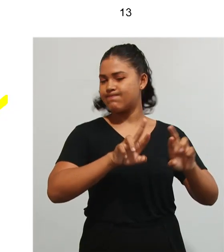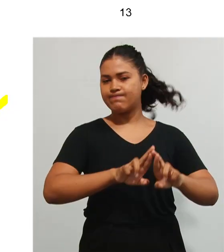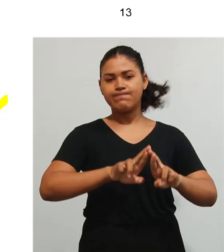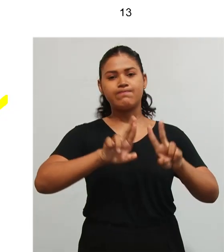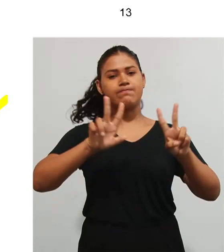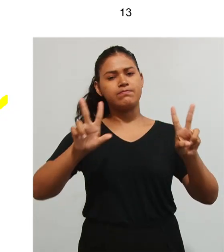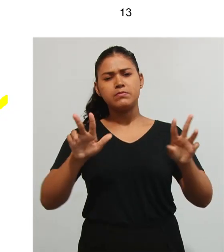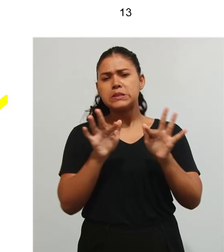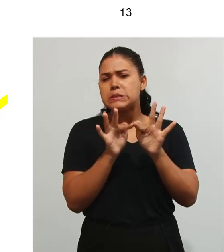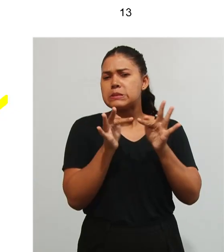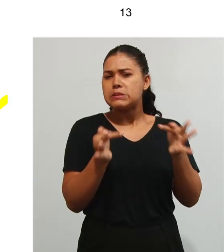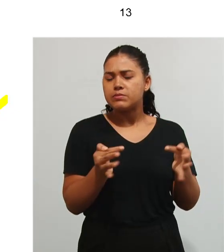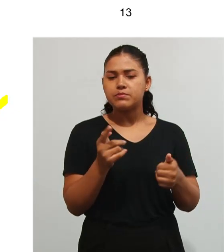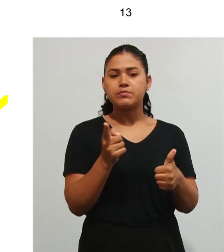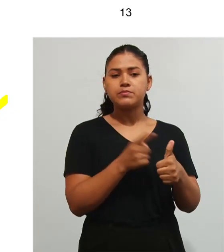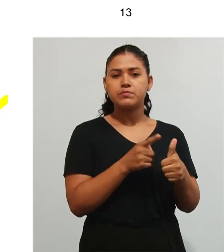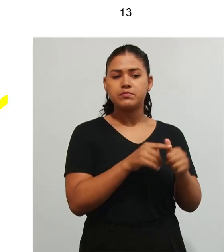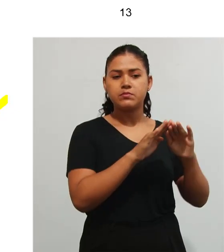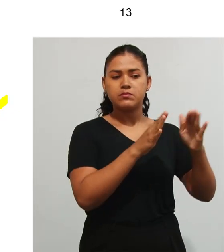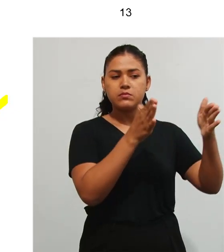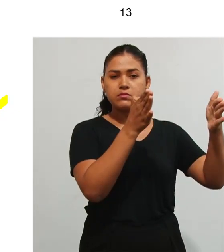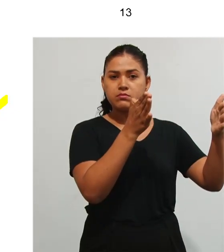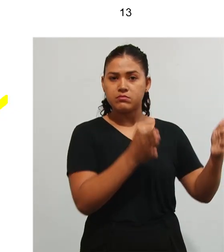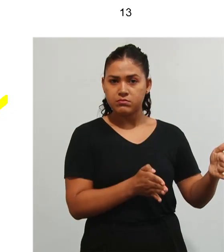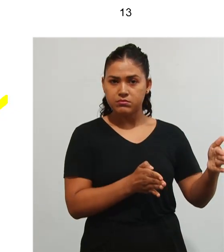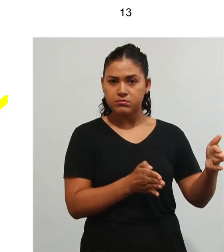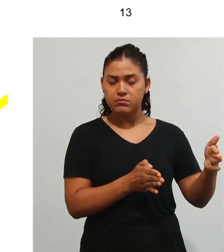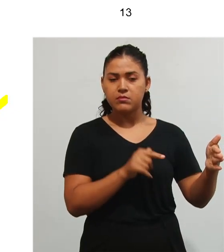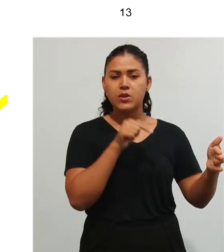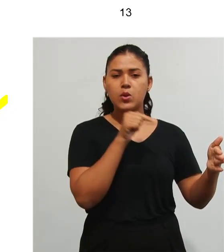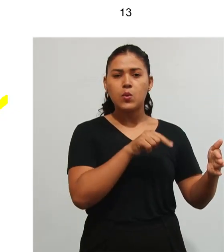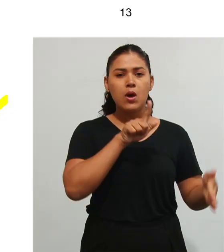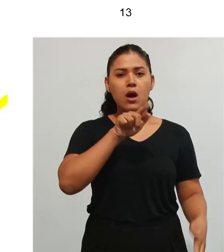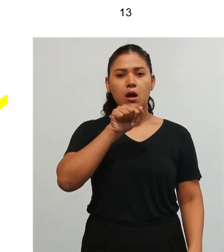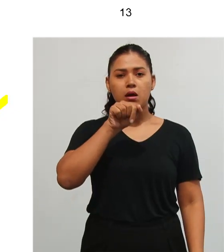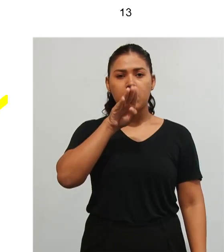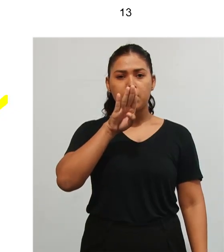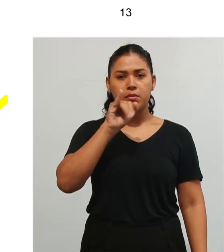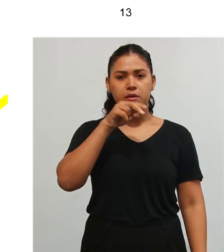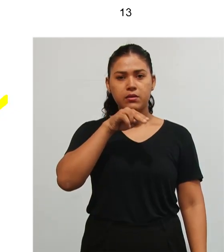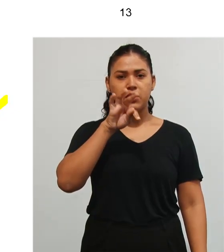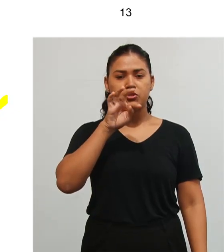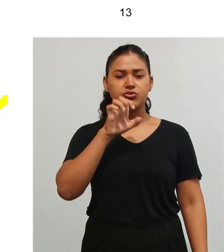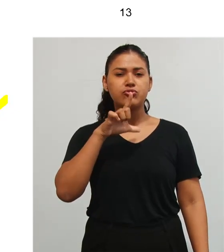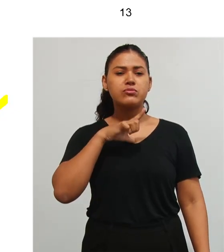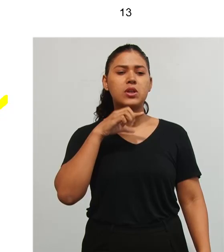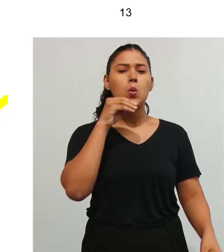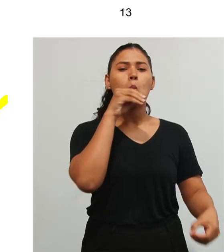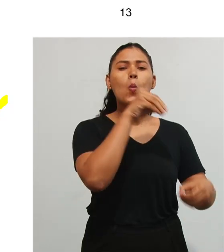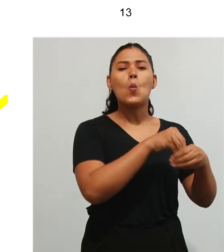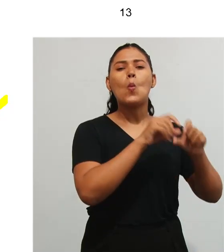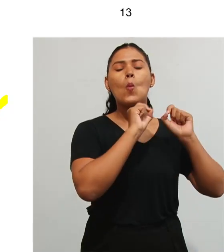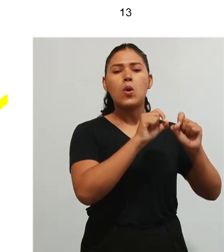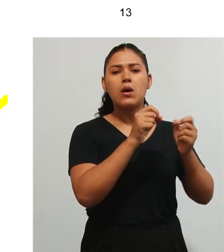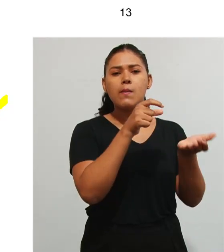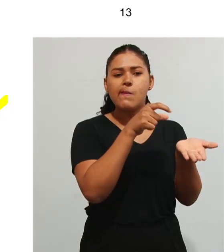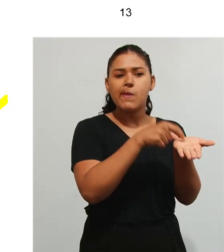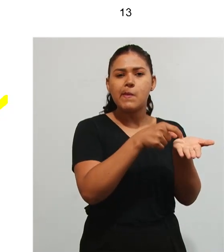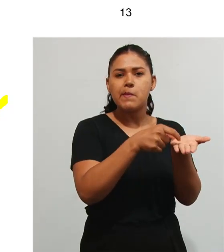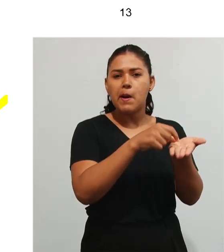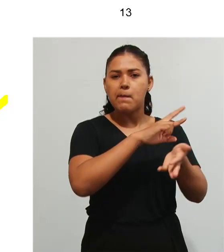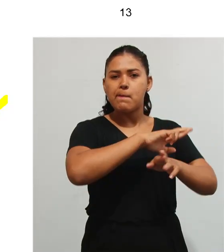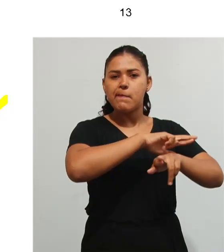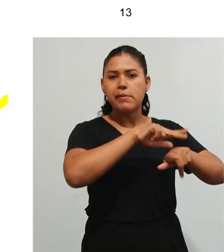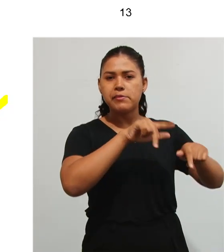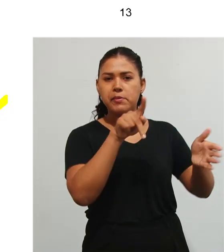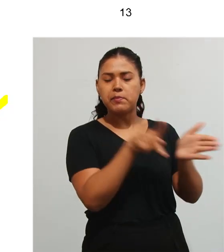bem simples, né? O gabinete é essa estrutura que abriga os componentes internos do computador, tem como objetivo